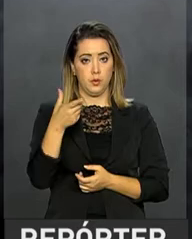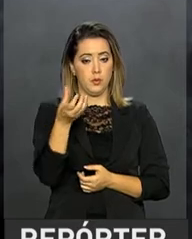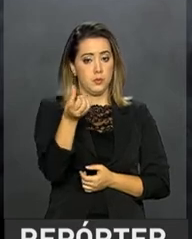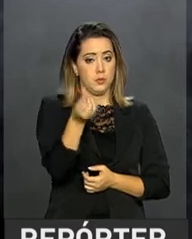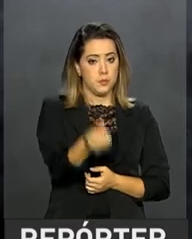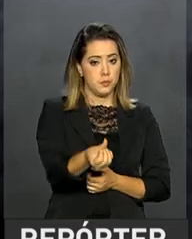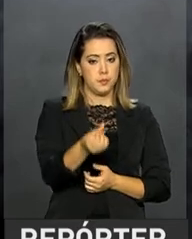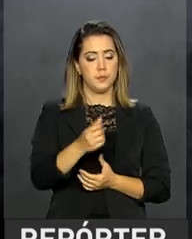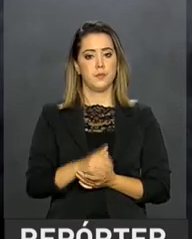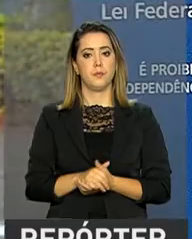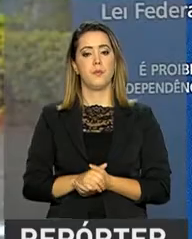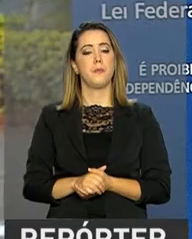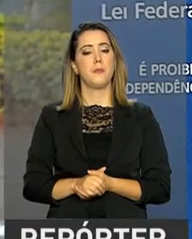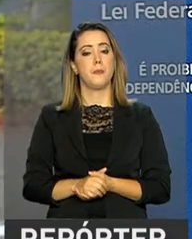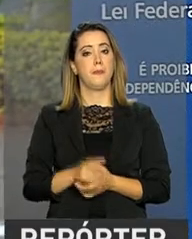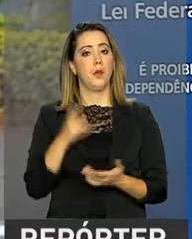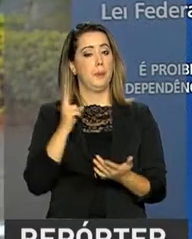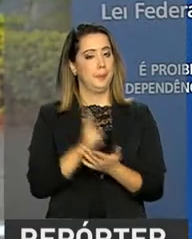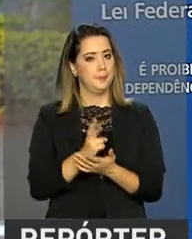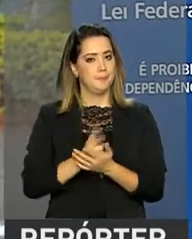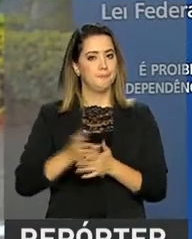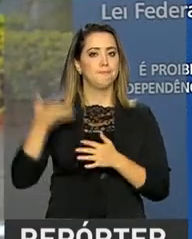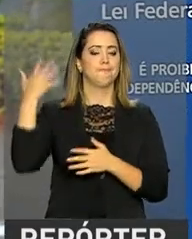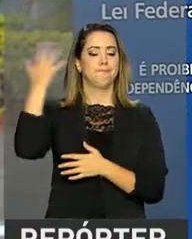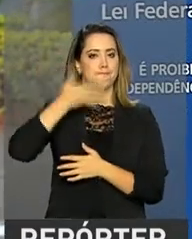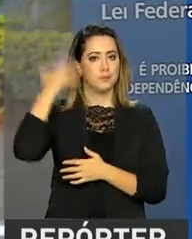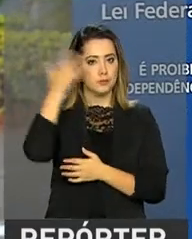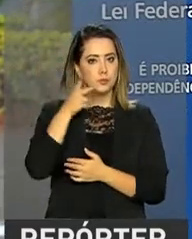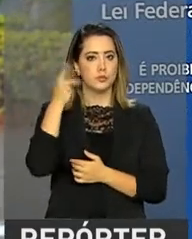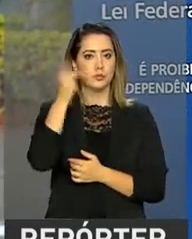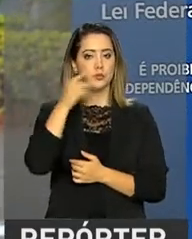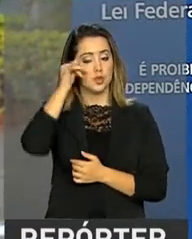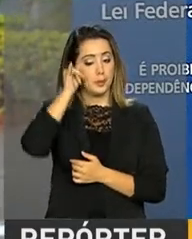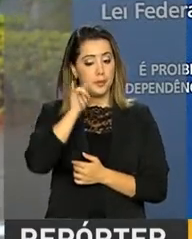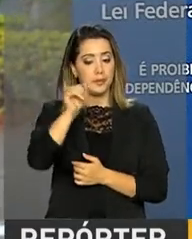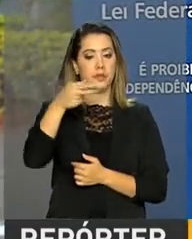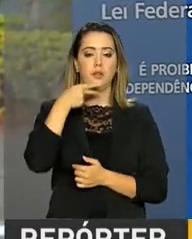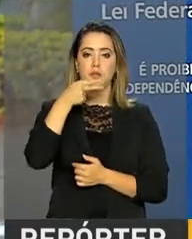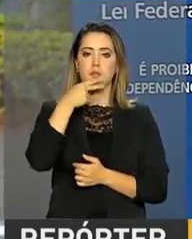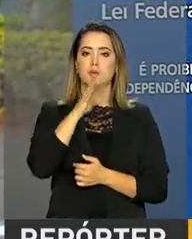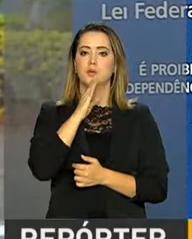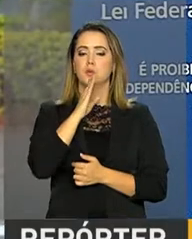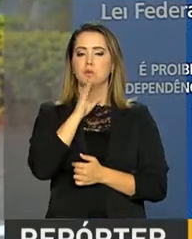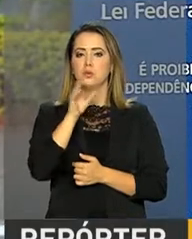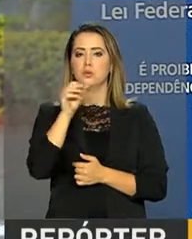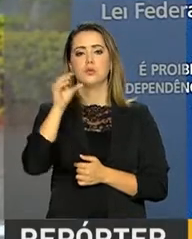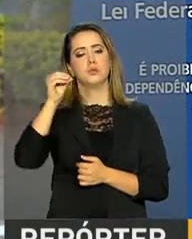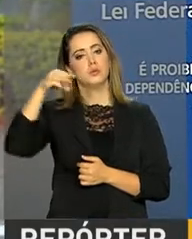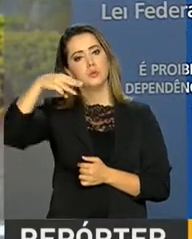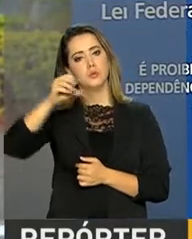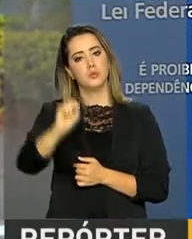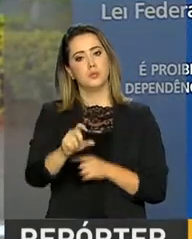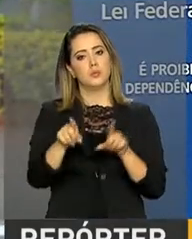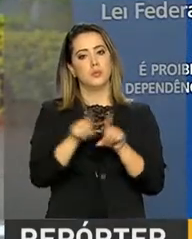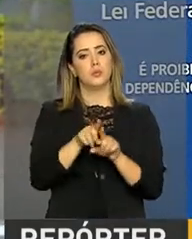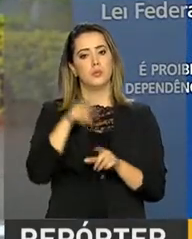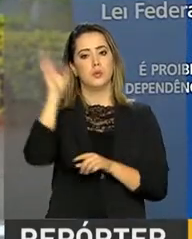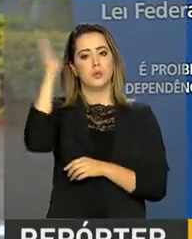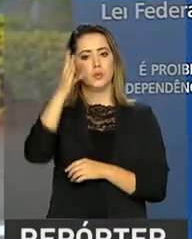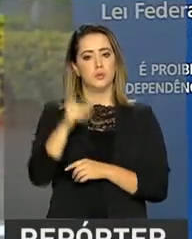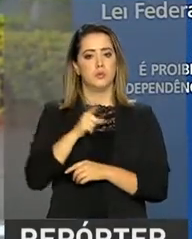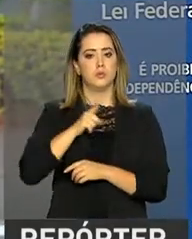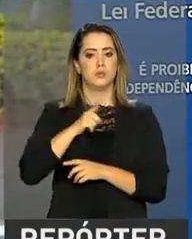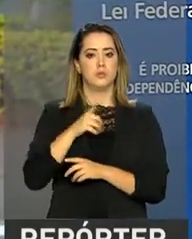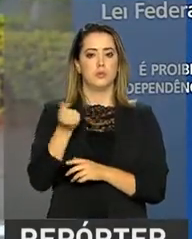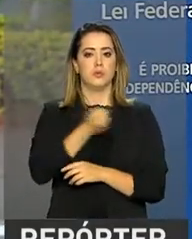7,3% em 2016. Mesmo com políticas públicas de combate ao fumo, reconhecidas pela Organização Mundial da Saúde, o Brasil